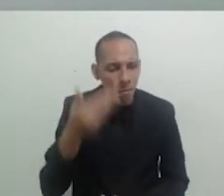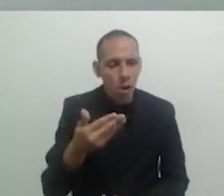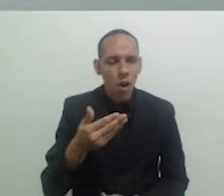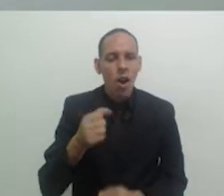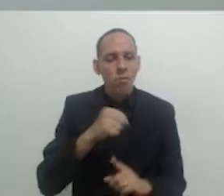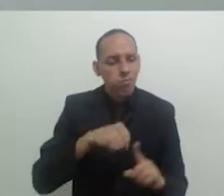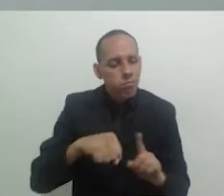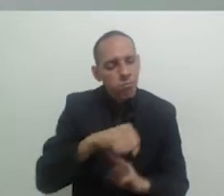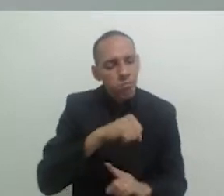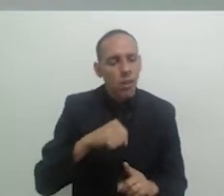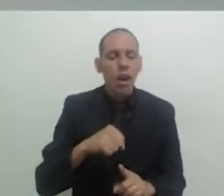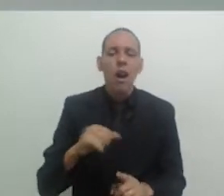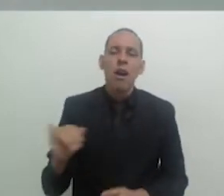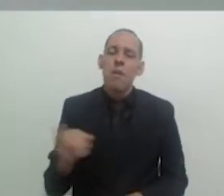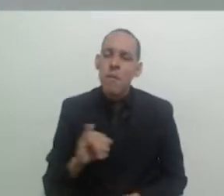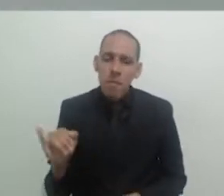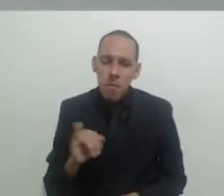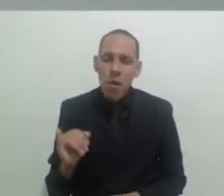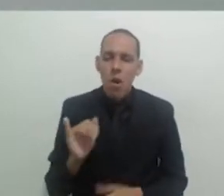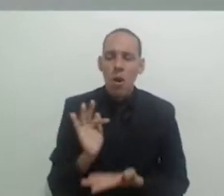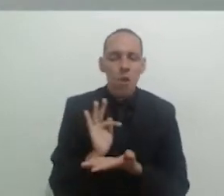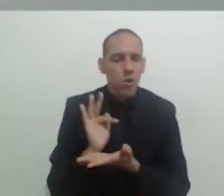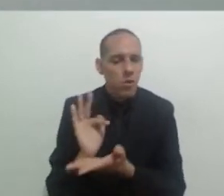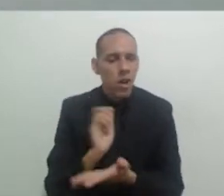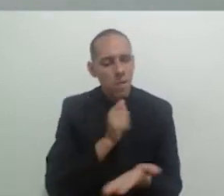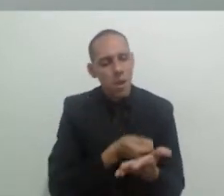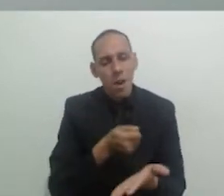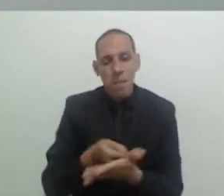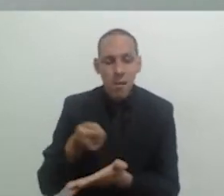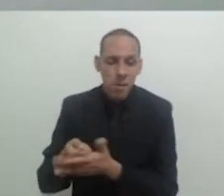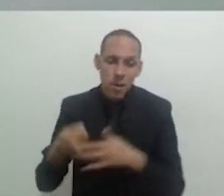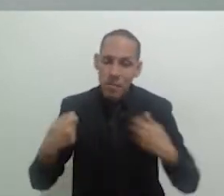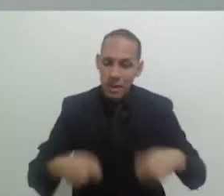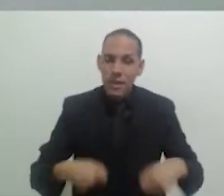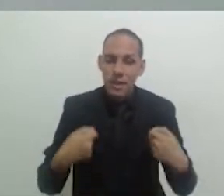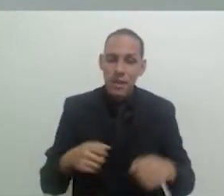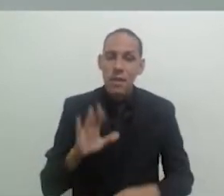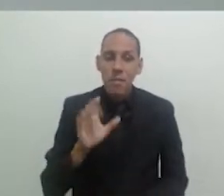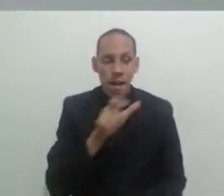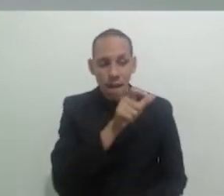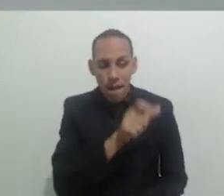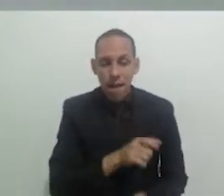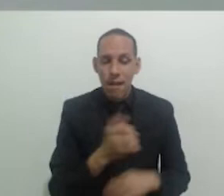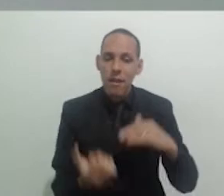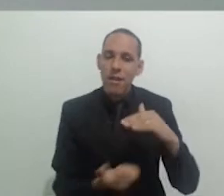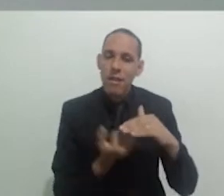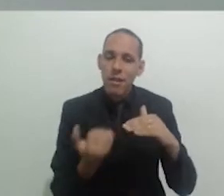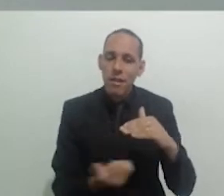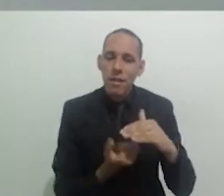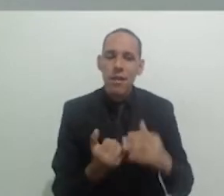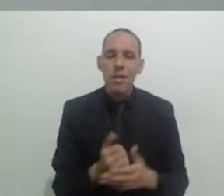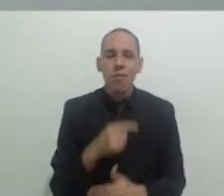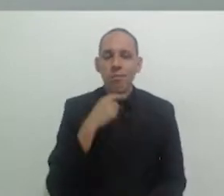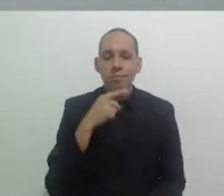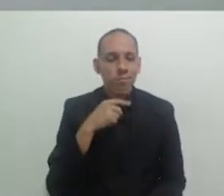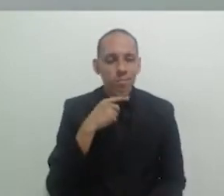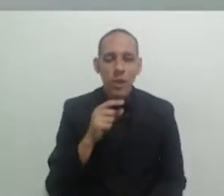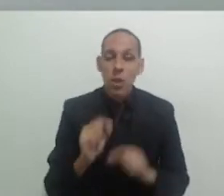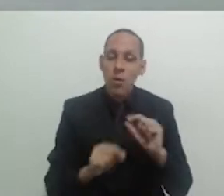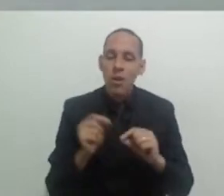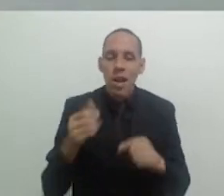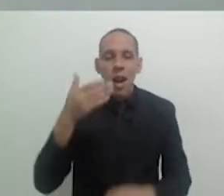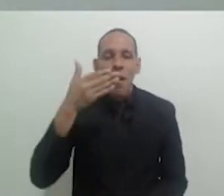e fornecedores, necessário destacar que a impetrante não logrou êxito em comprovar,